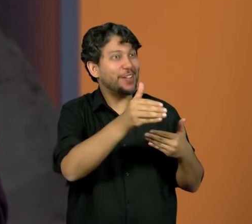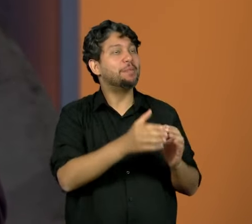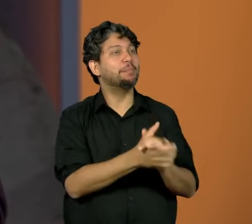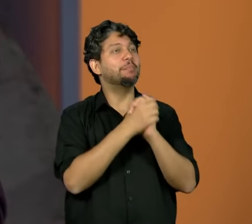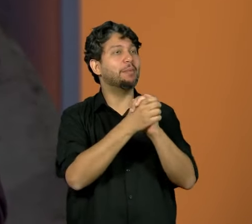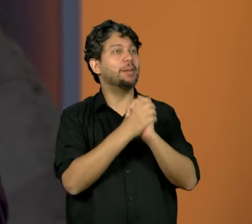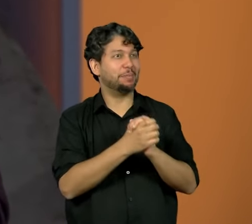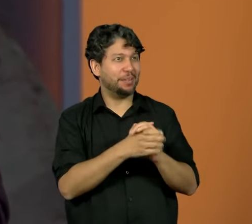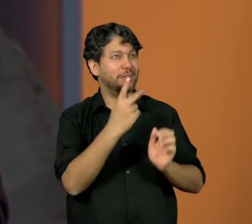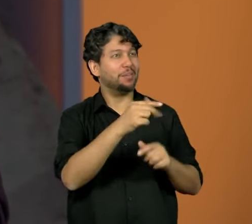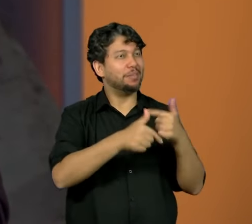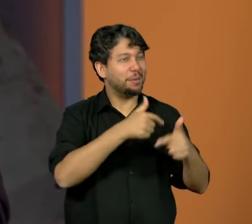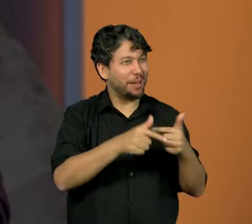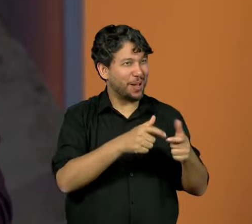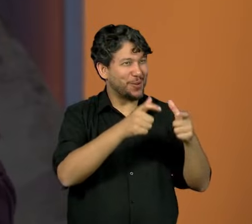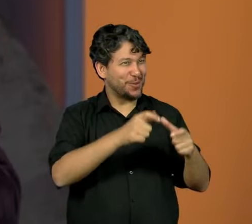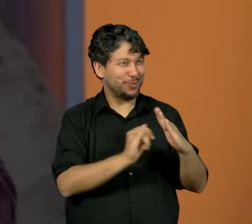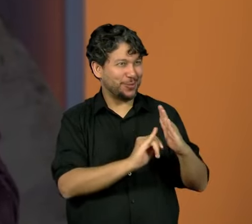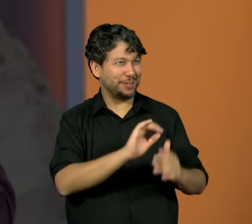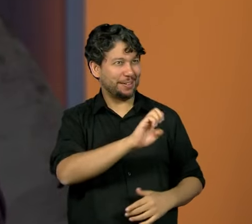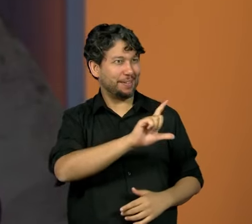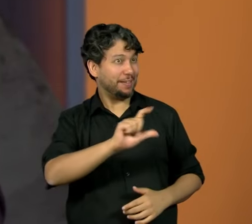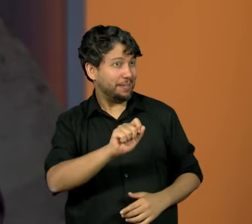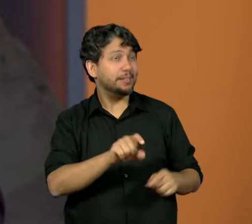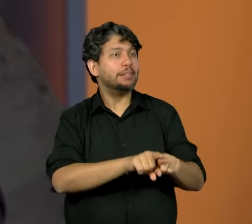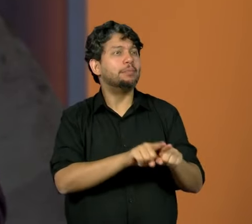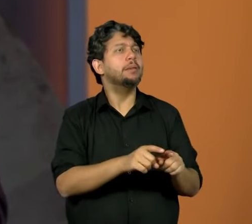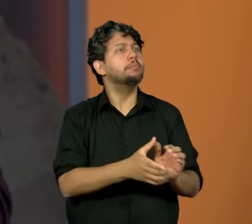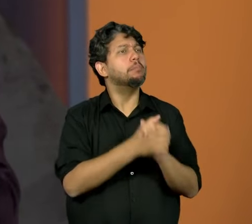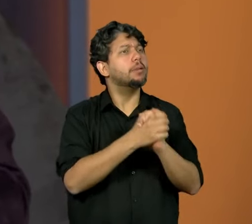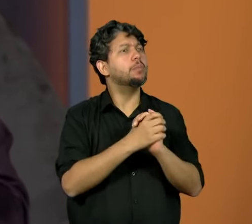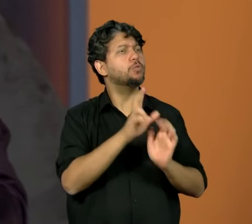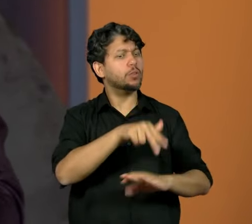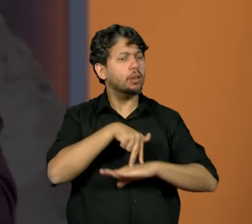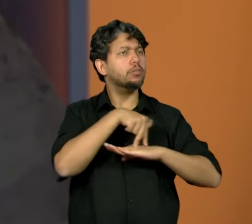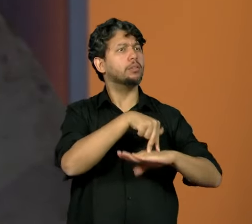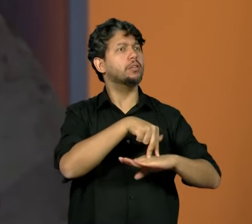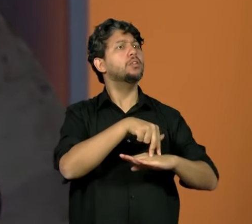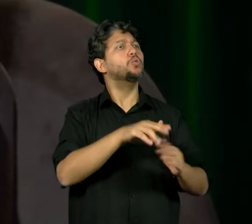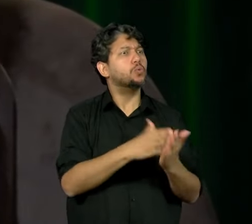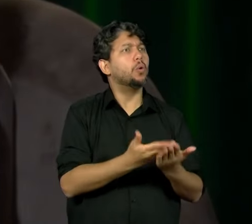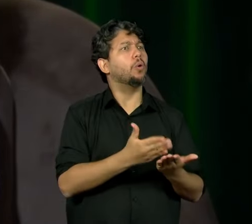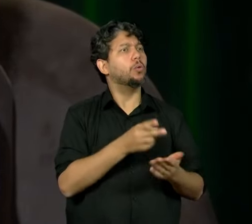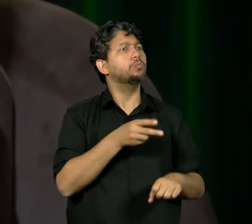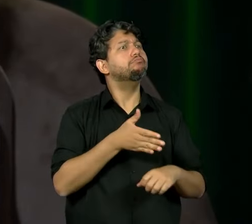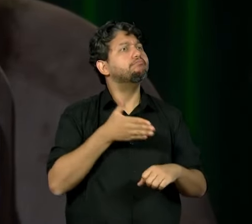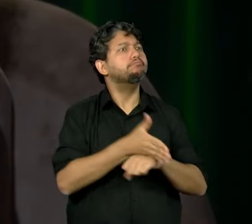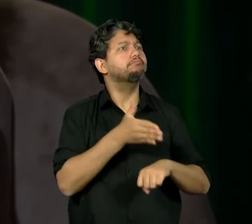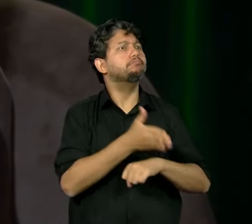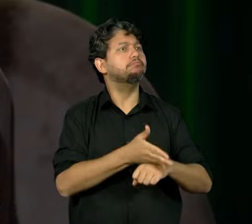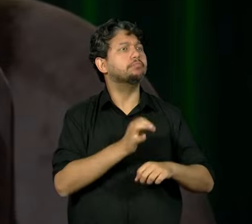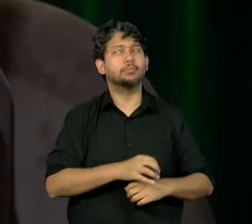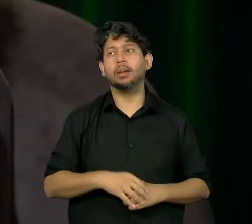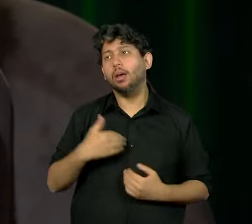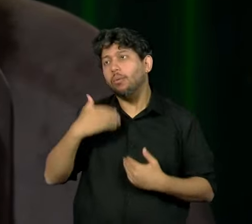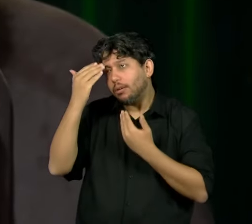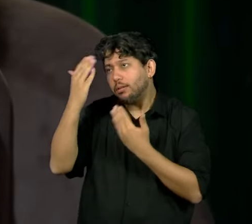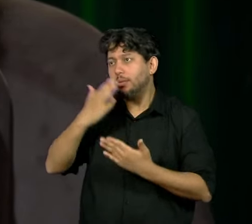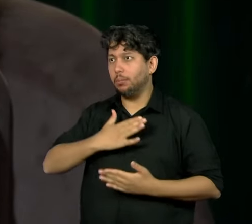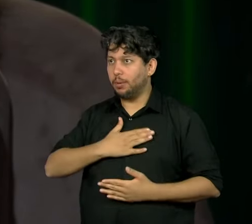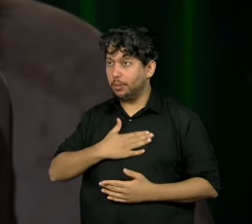não é? Parabéns pela sua trajetória e parabéns pela sua resistência aí no chão da escola. Eu agradeço por mim, agradeço em nome